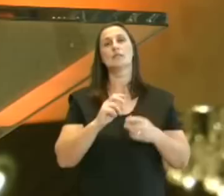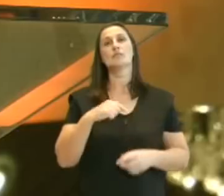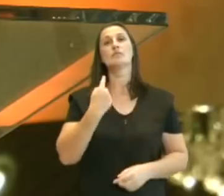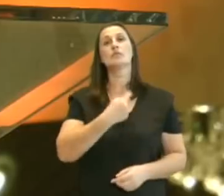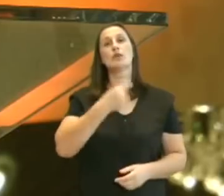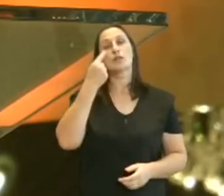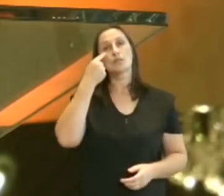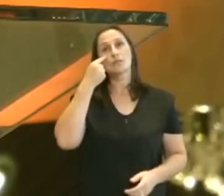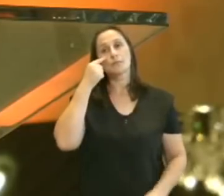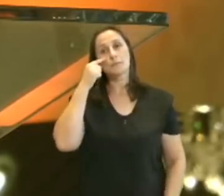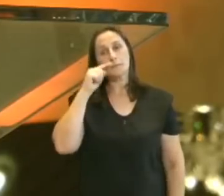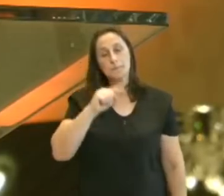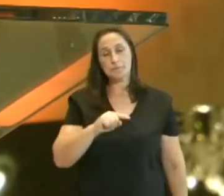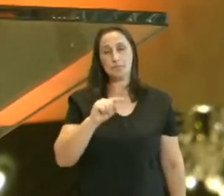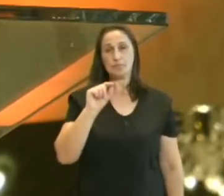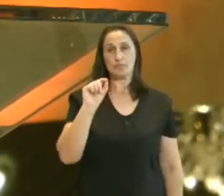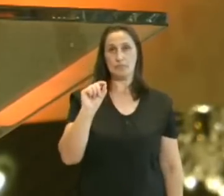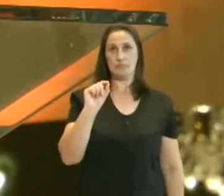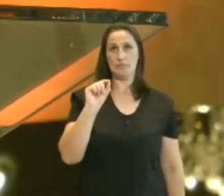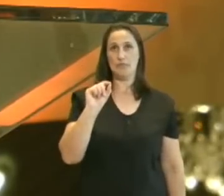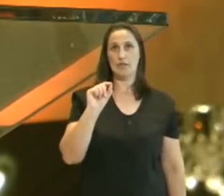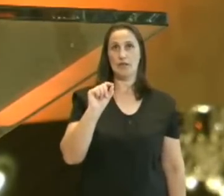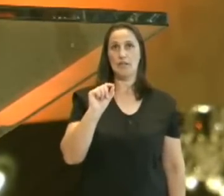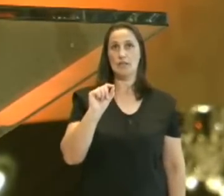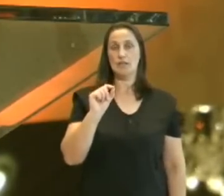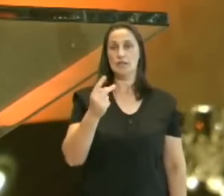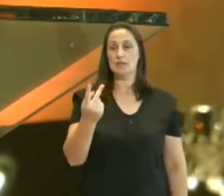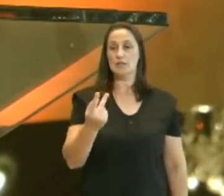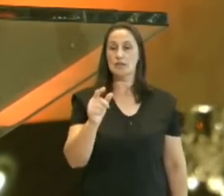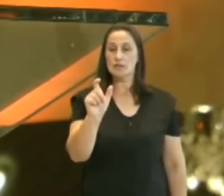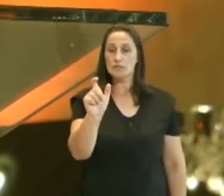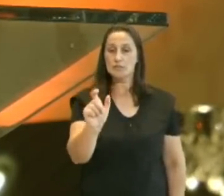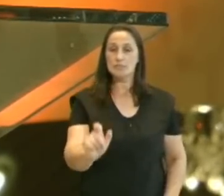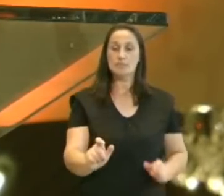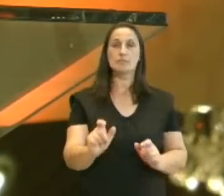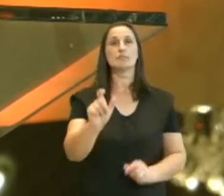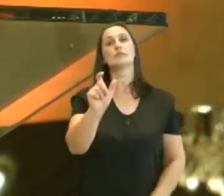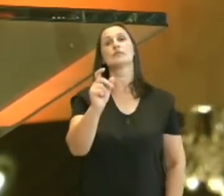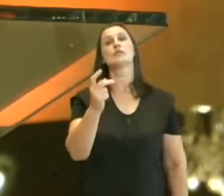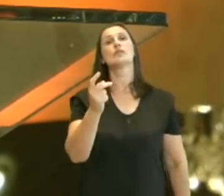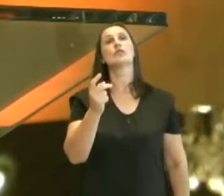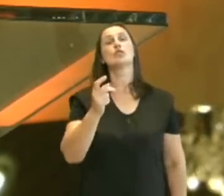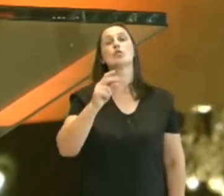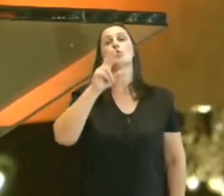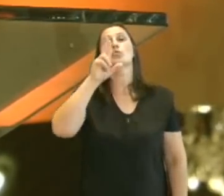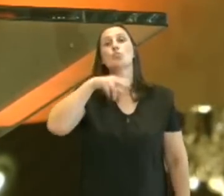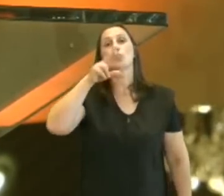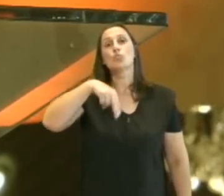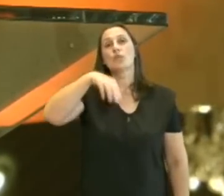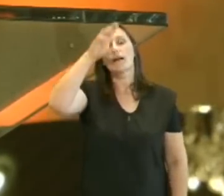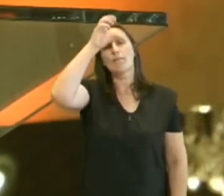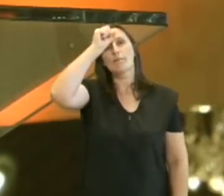vai descobrir que essas pessoas nunca aprenderiam